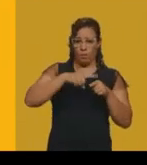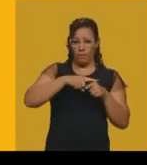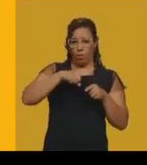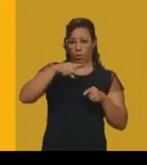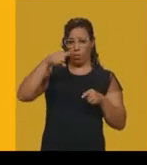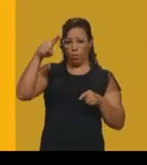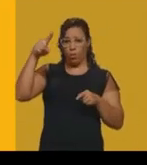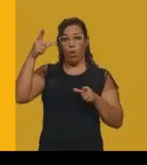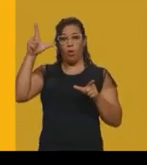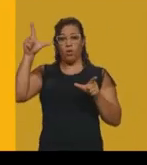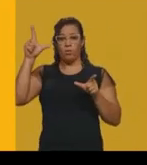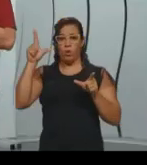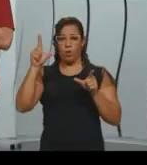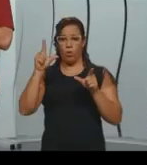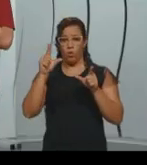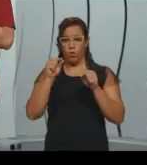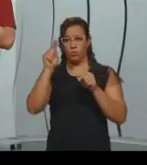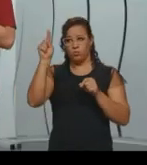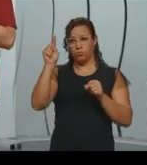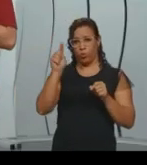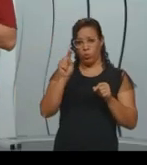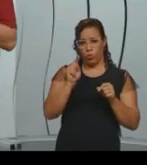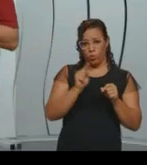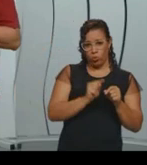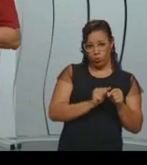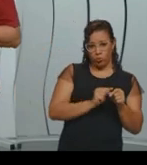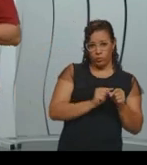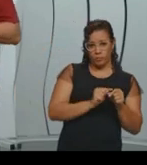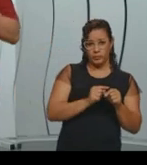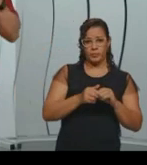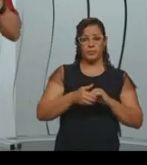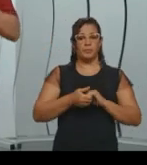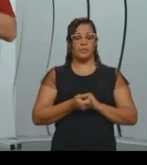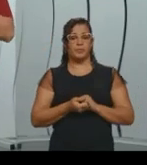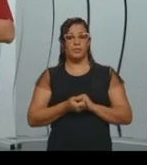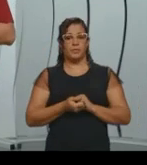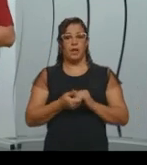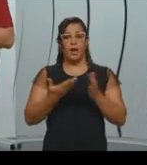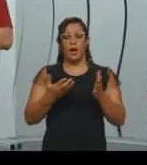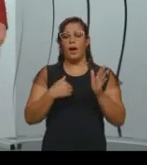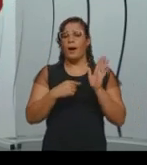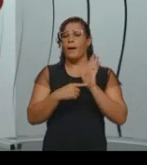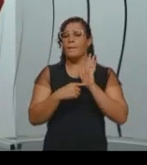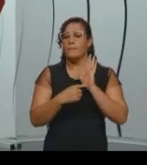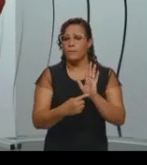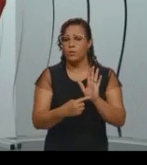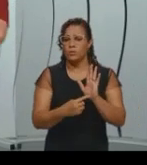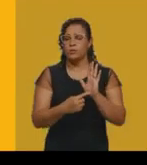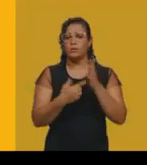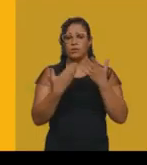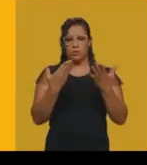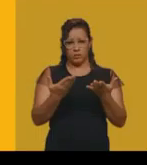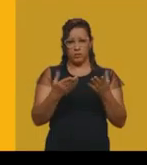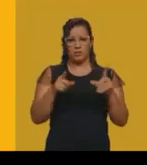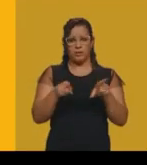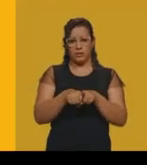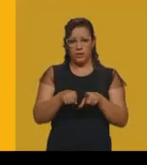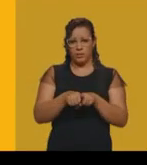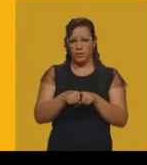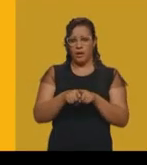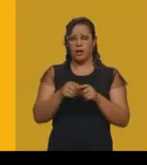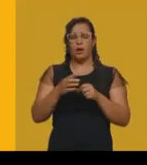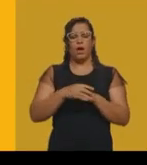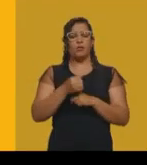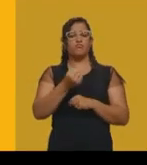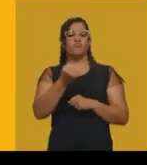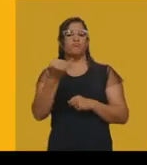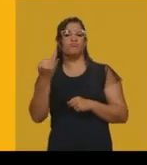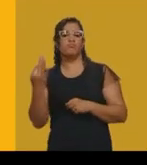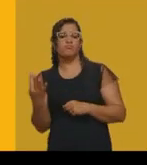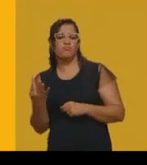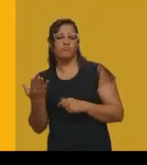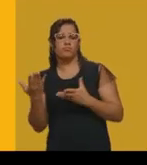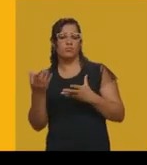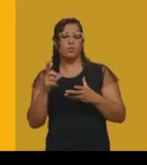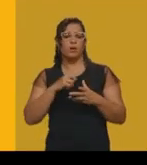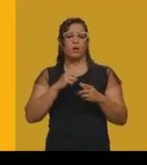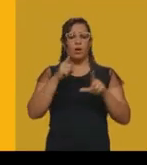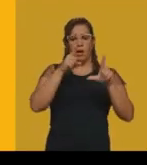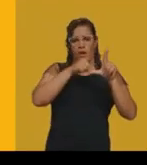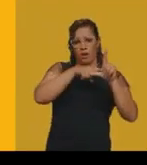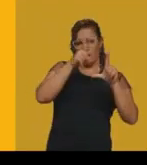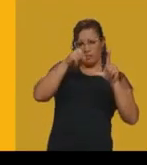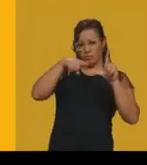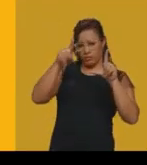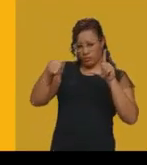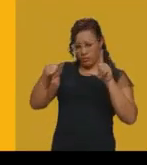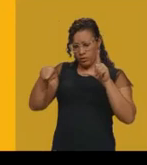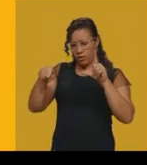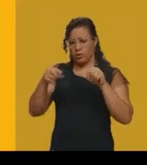valor da velocidade. Lembrando, gente, o que eu disse na aula anterior também, ó, o valor numérico da área de um gráfico